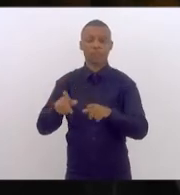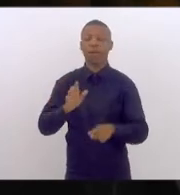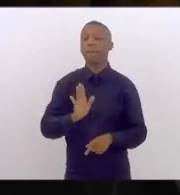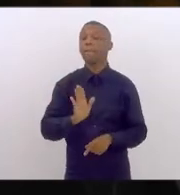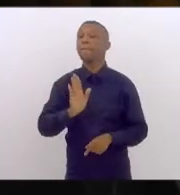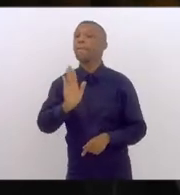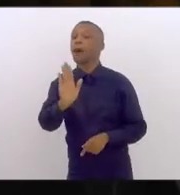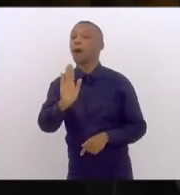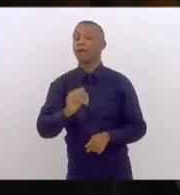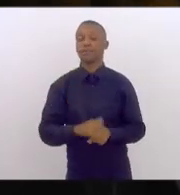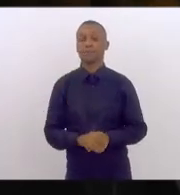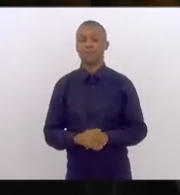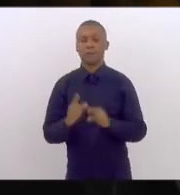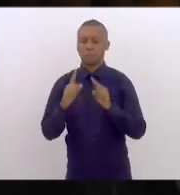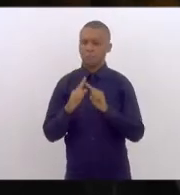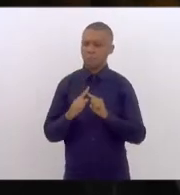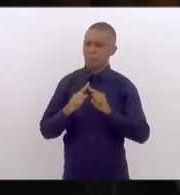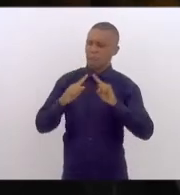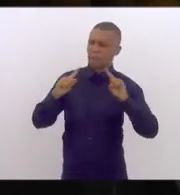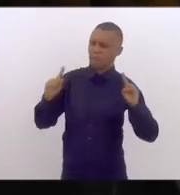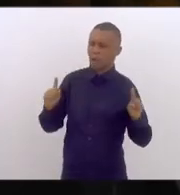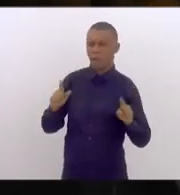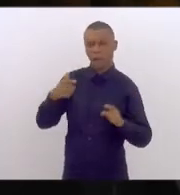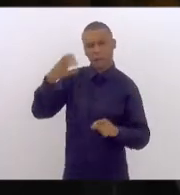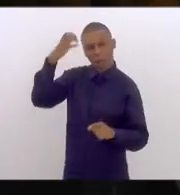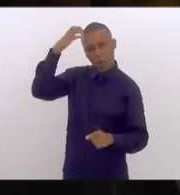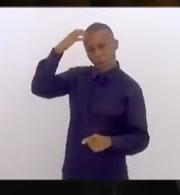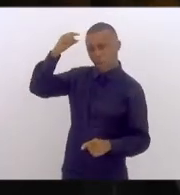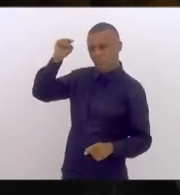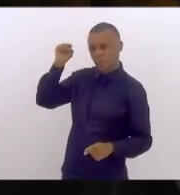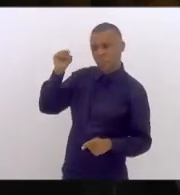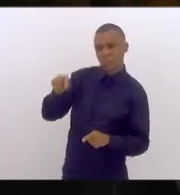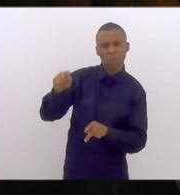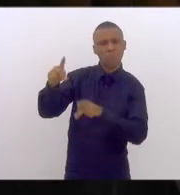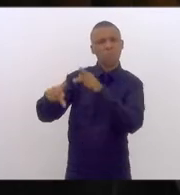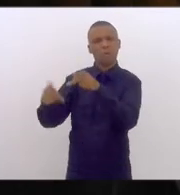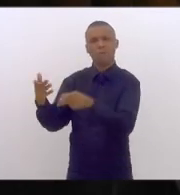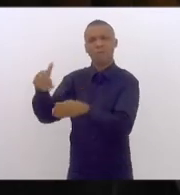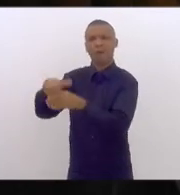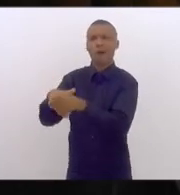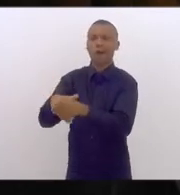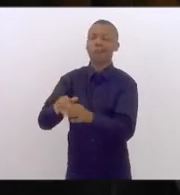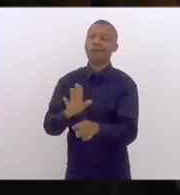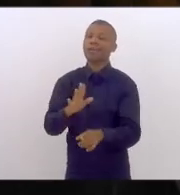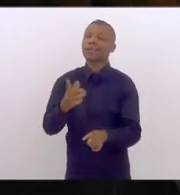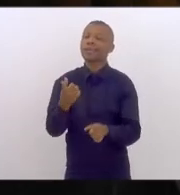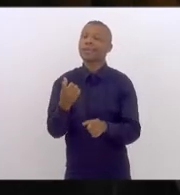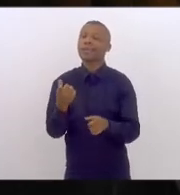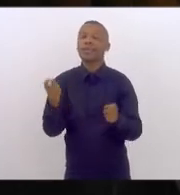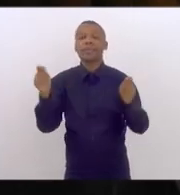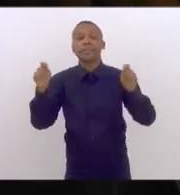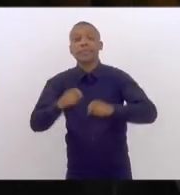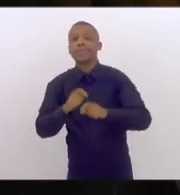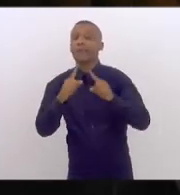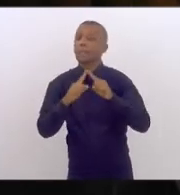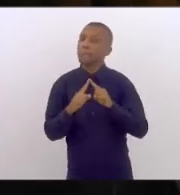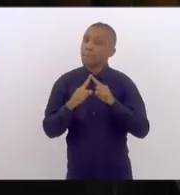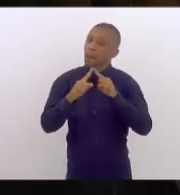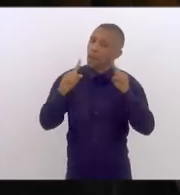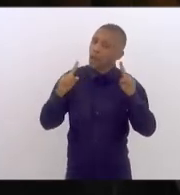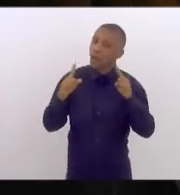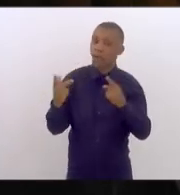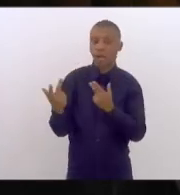em vez de reclamar do voto popular deviam reclamar como eu faço